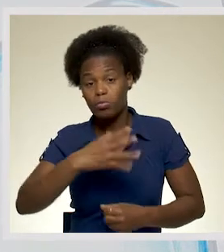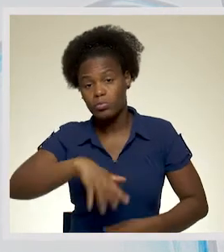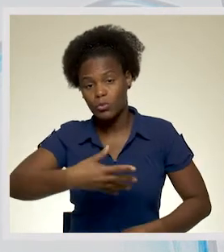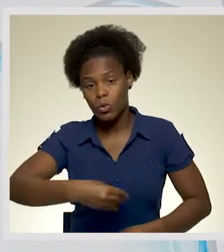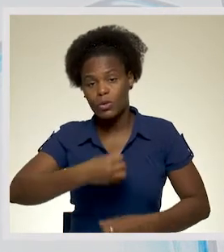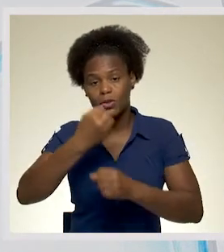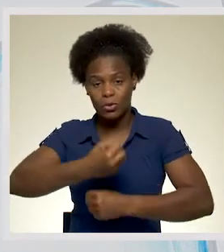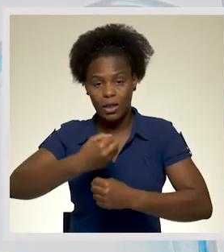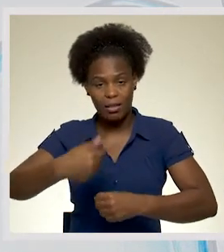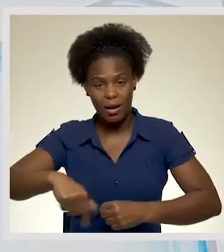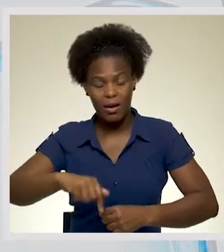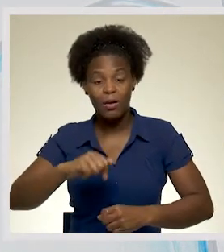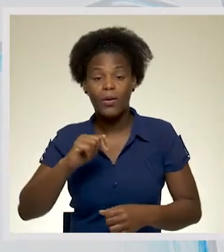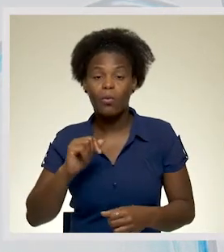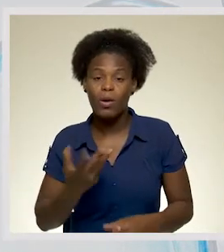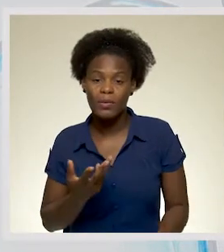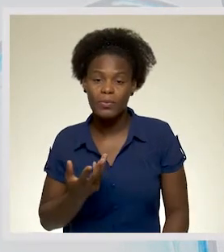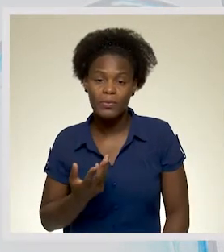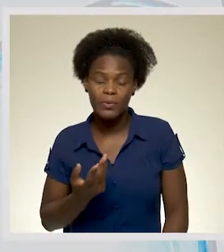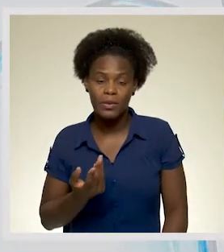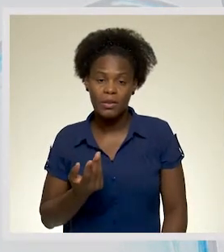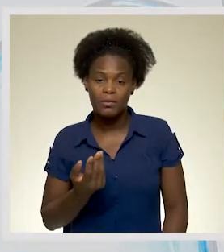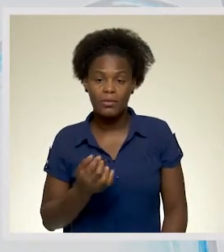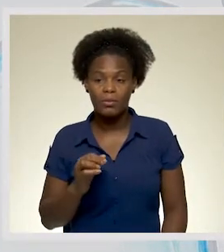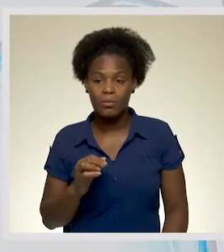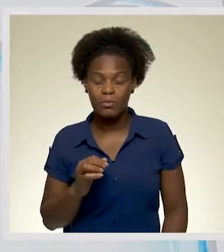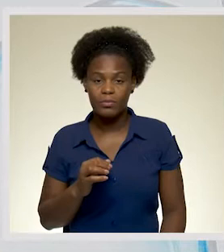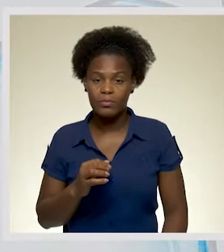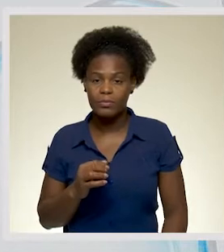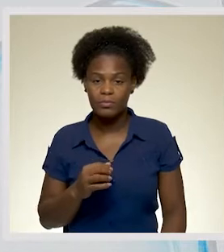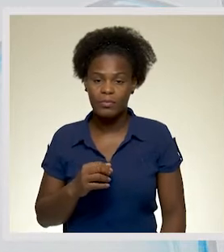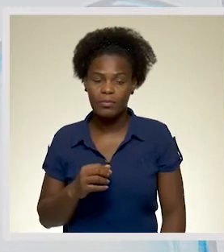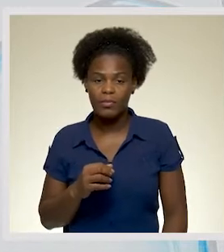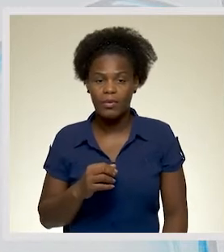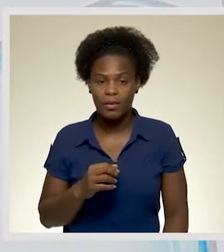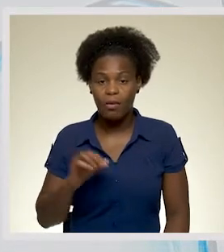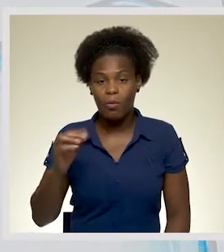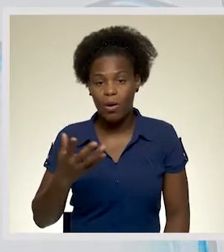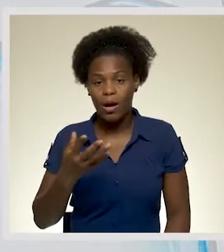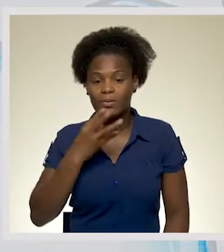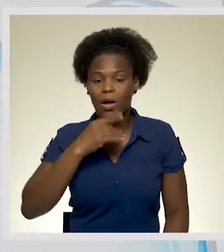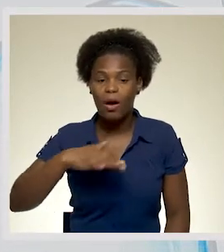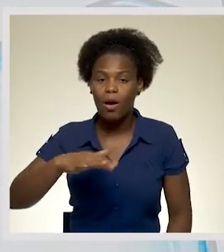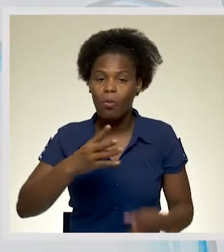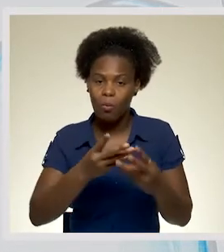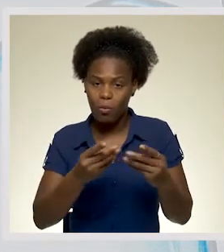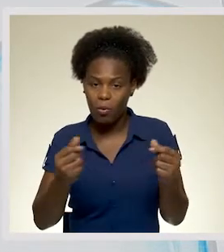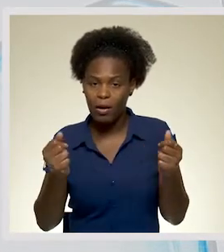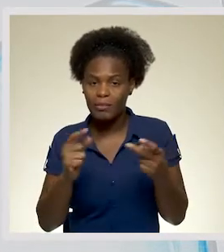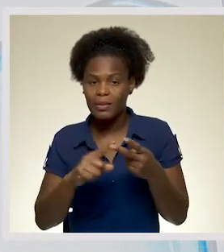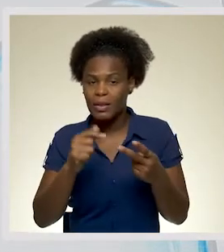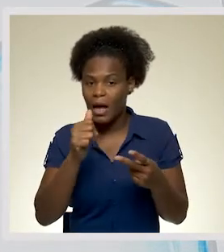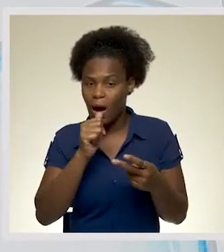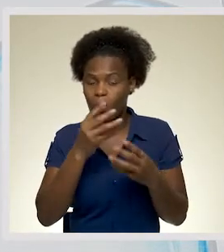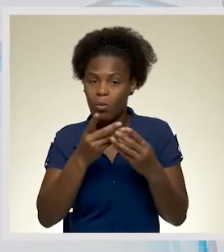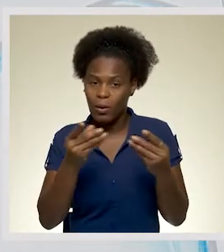sustentável, é quando tiver solo de qualidade, água